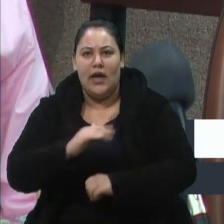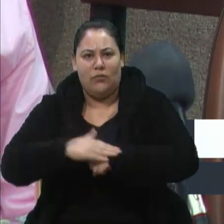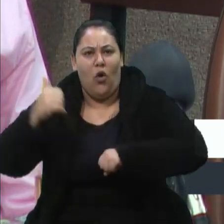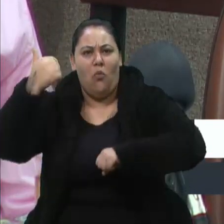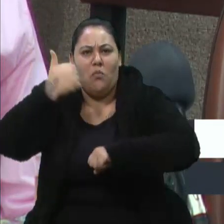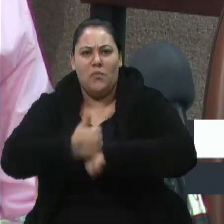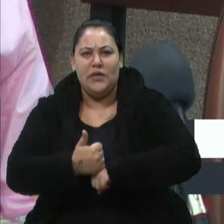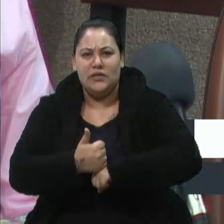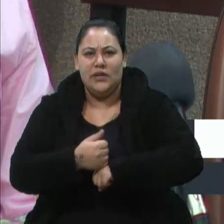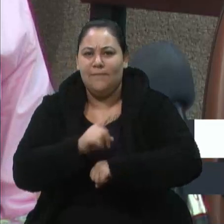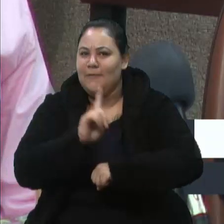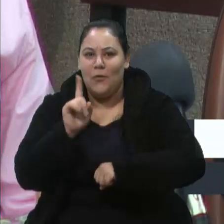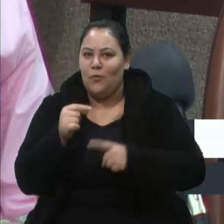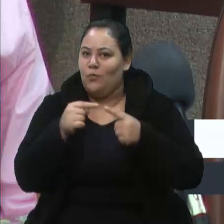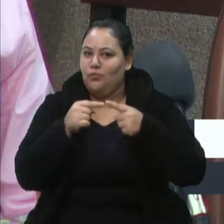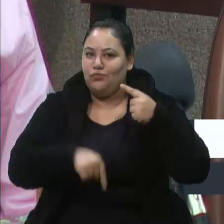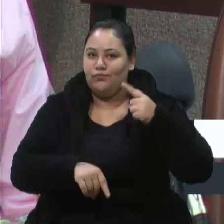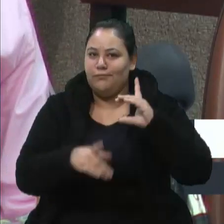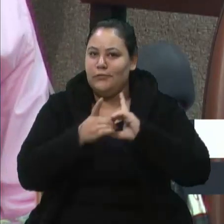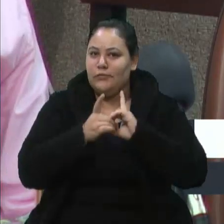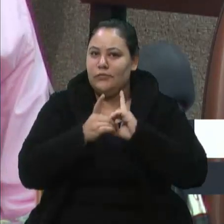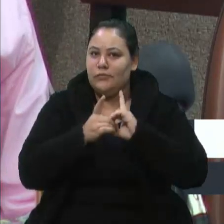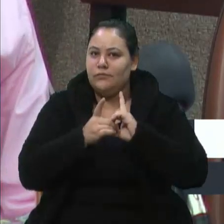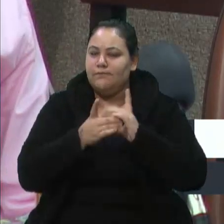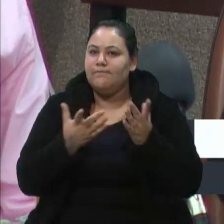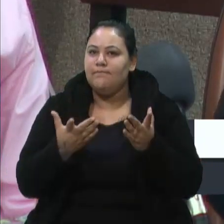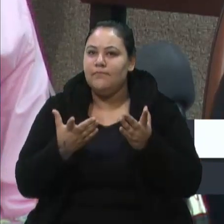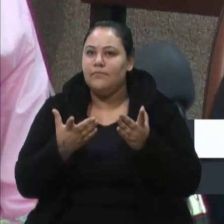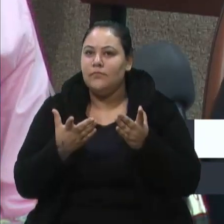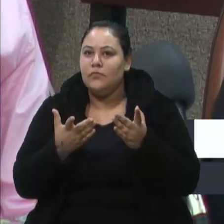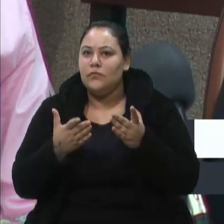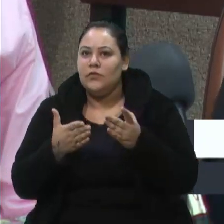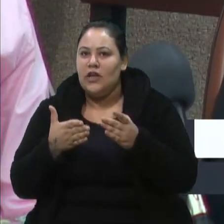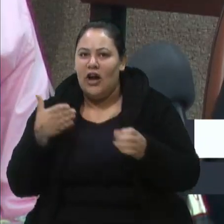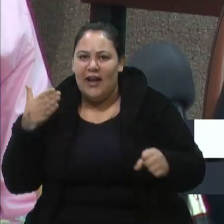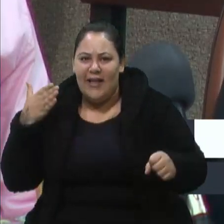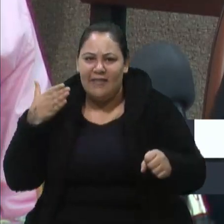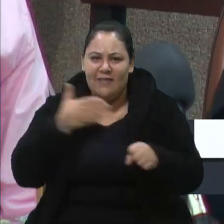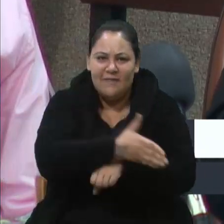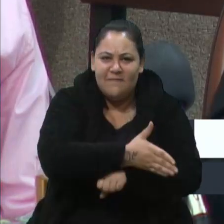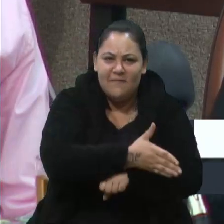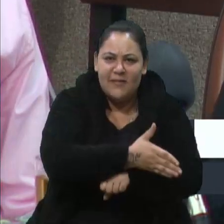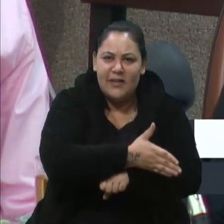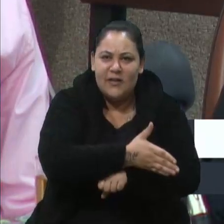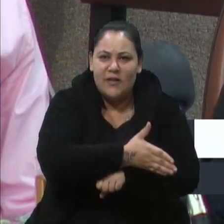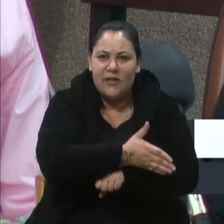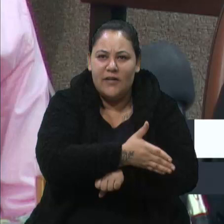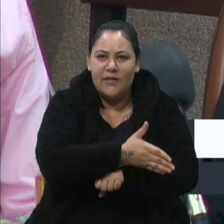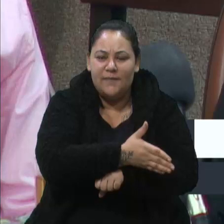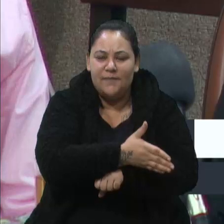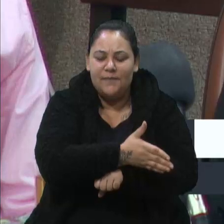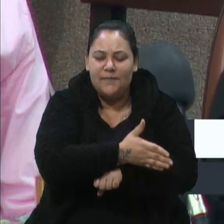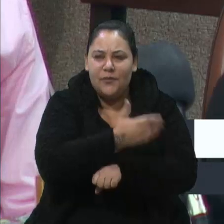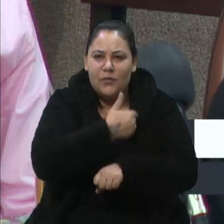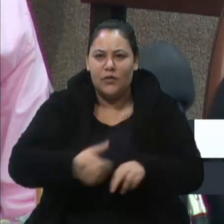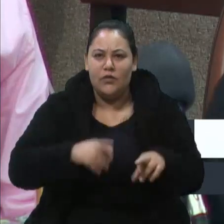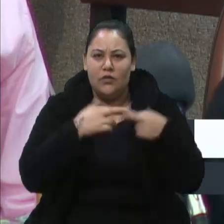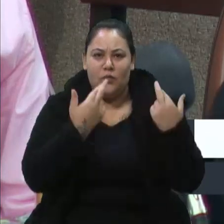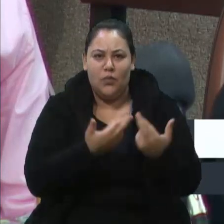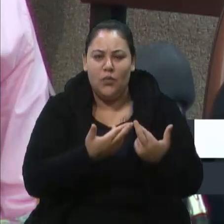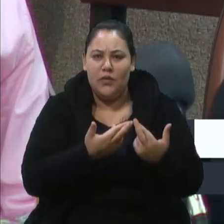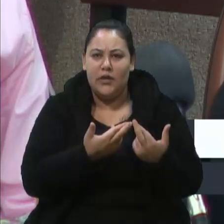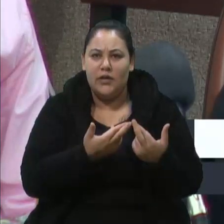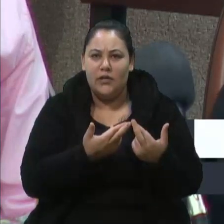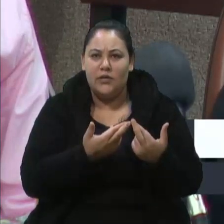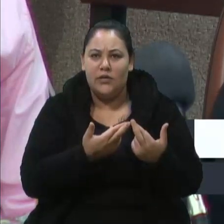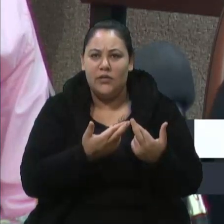E invadir uma sessão pública, uma coisa é audiência pública, a outra é manifestação pública. Eu já fui para as